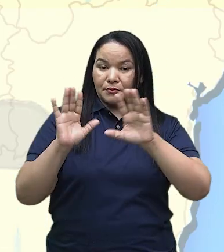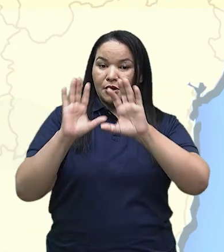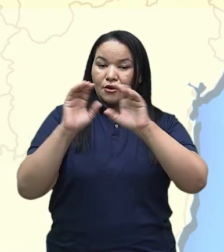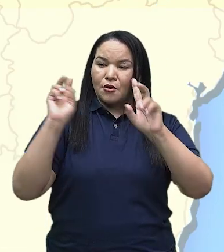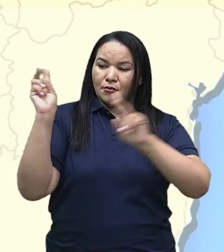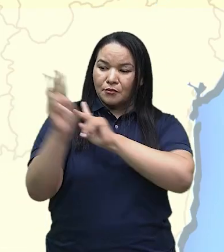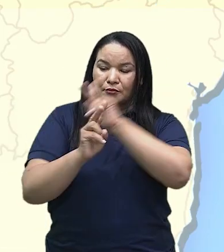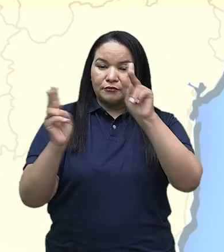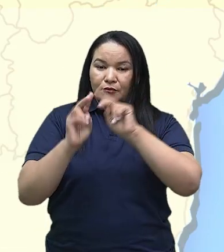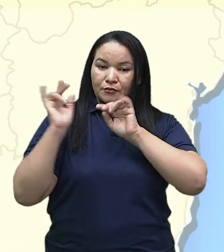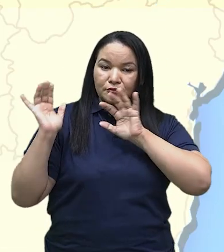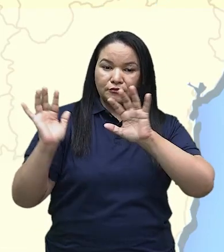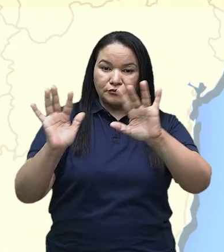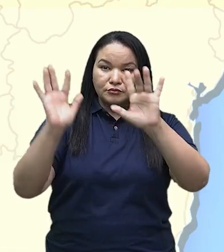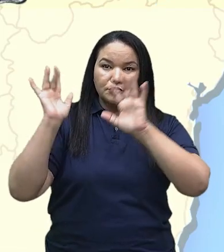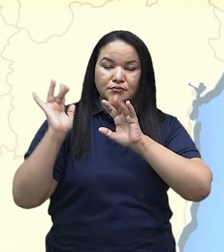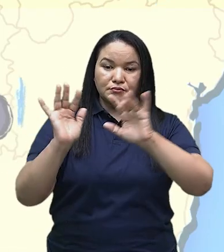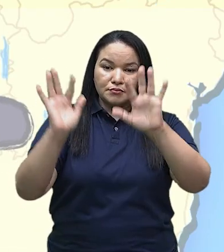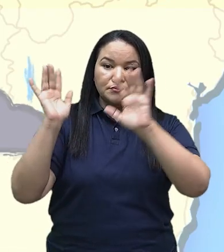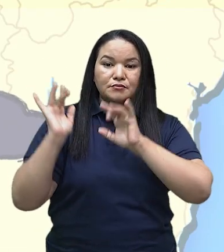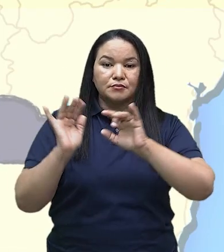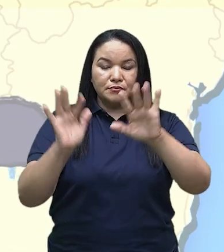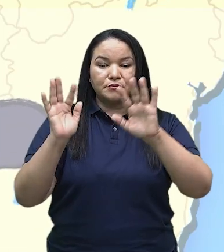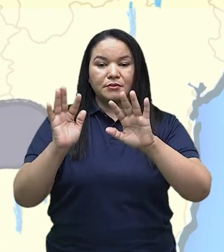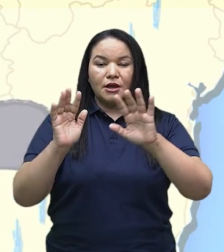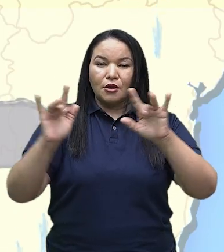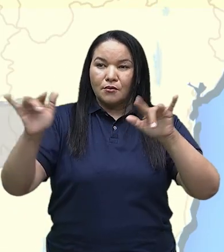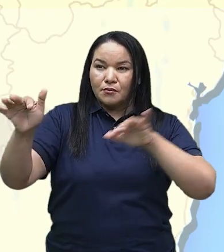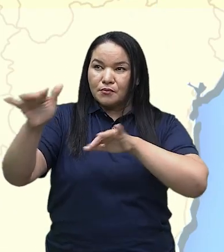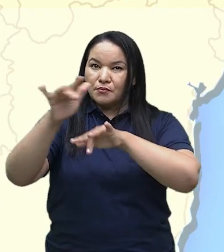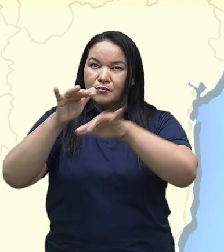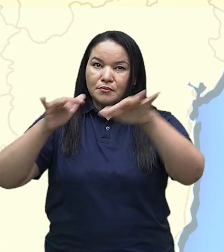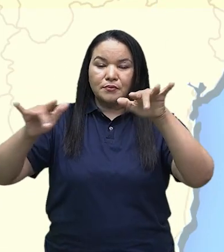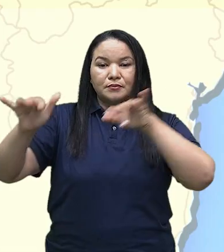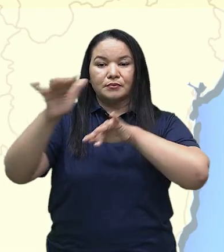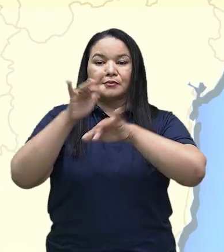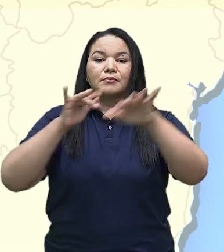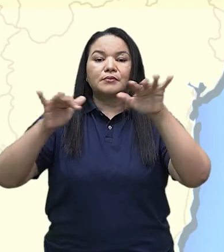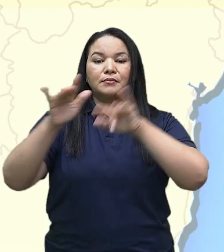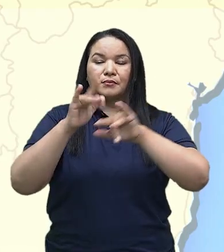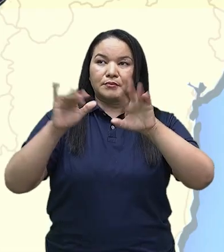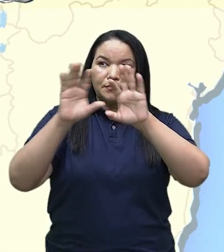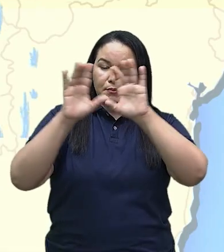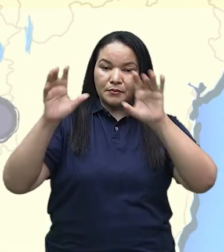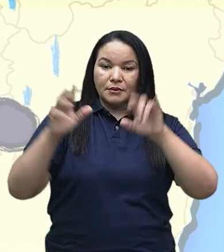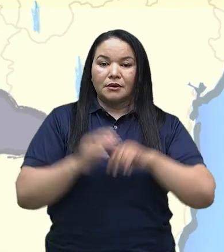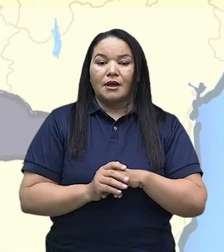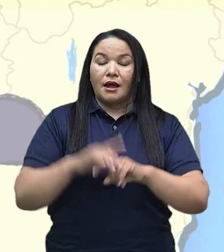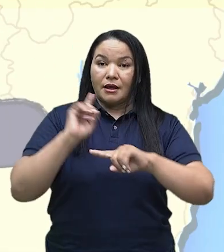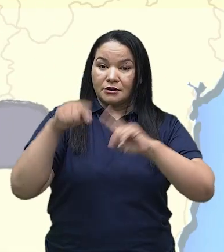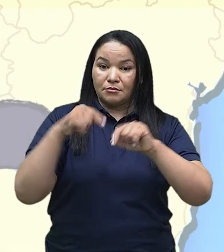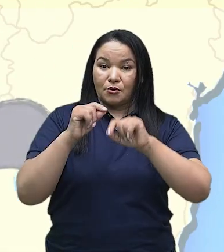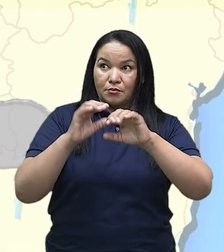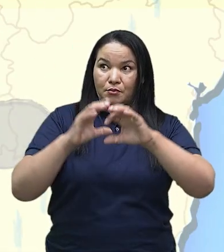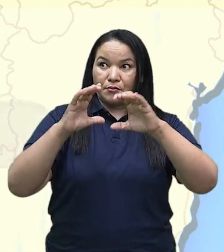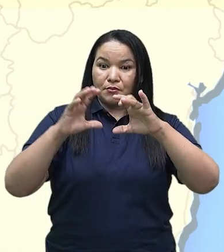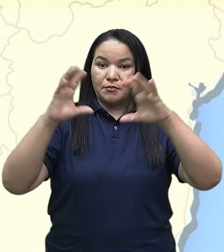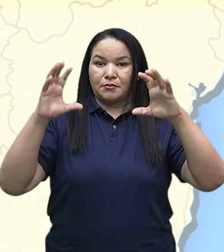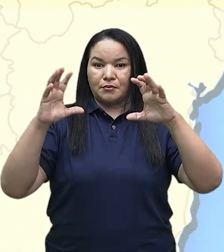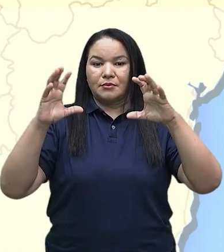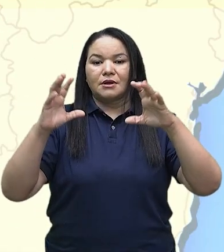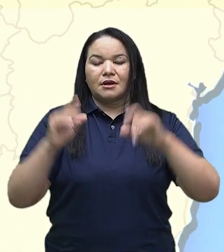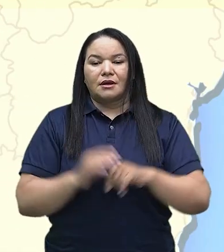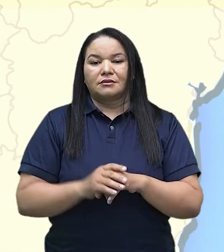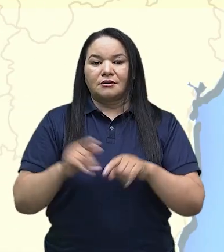elevadas, formando verdadeiros rios que fluem através da atmosfera. Quando esses rios voadores encontram